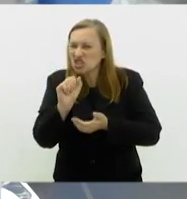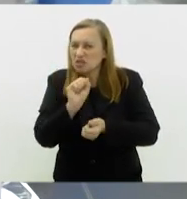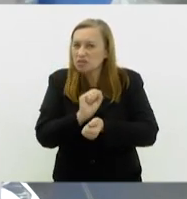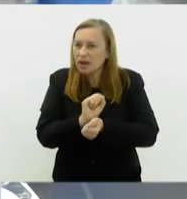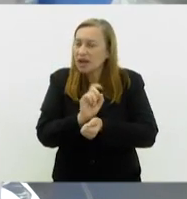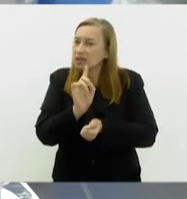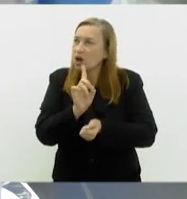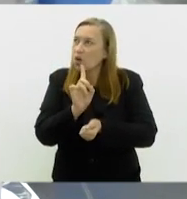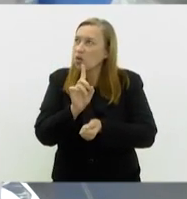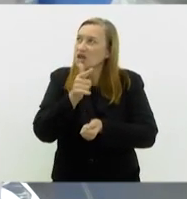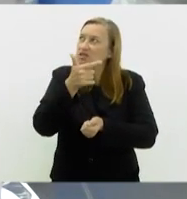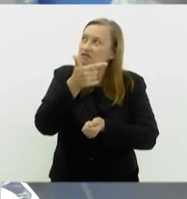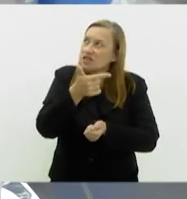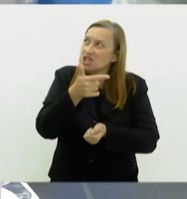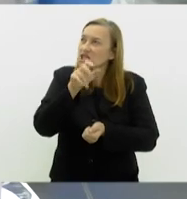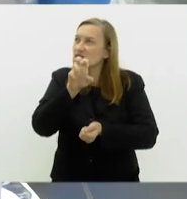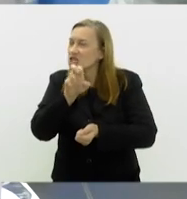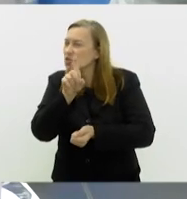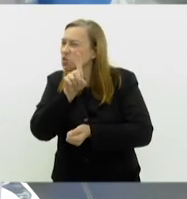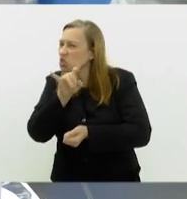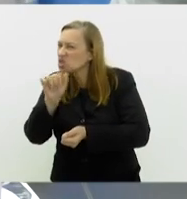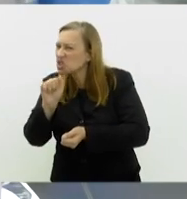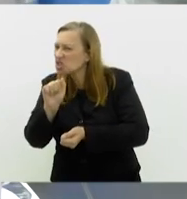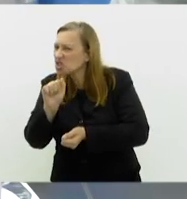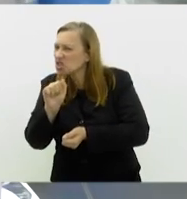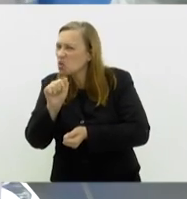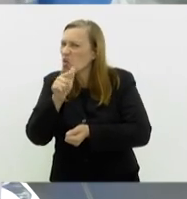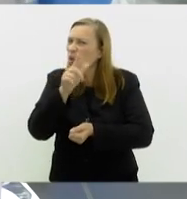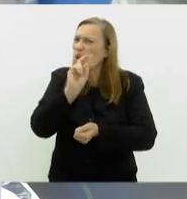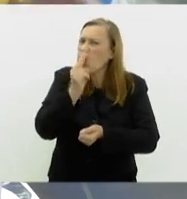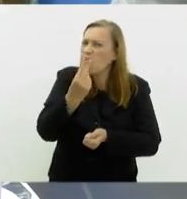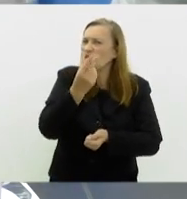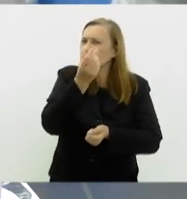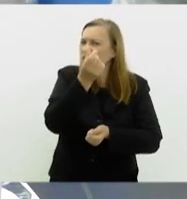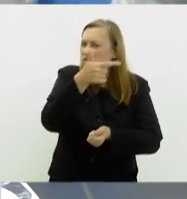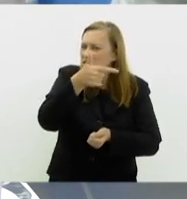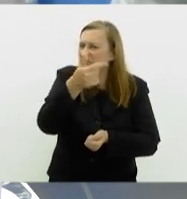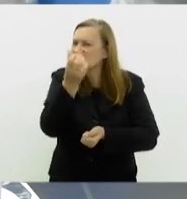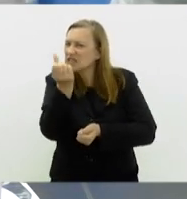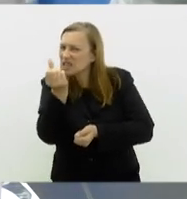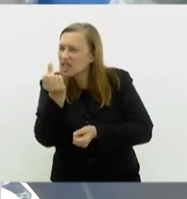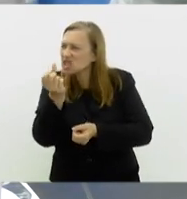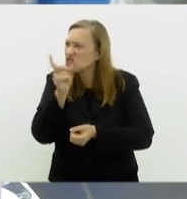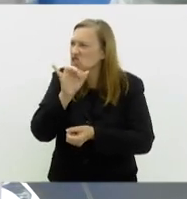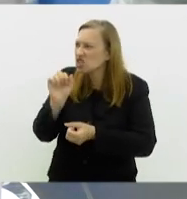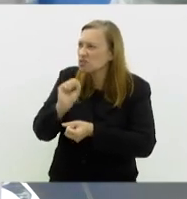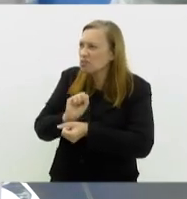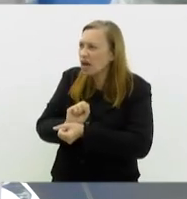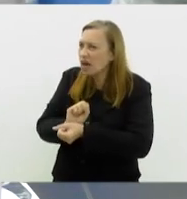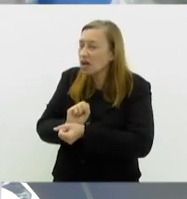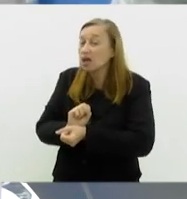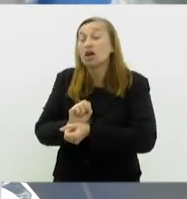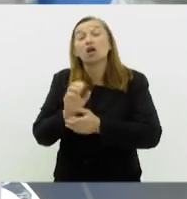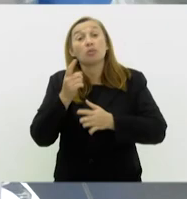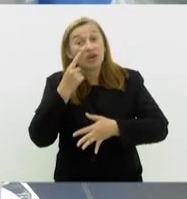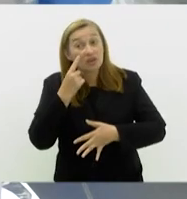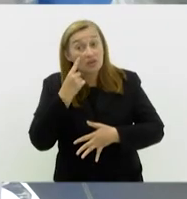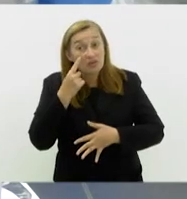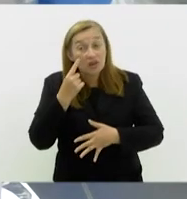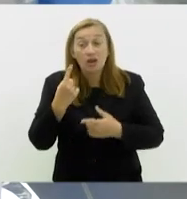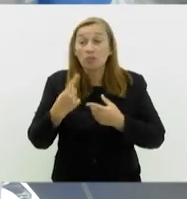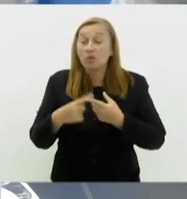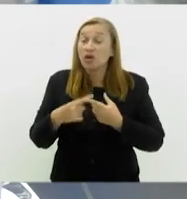seria 25 dias ou 26 dias só para que a gente possa coisar porque burocraticamente isso